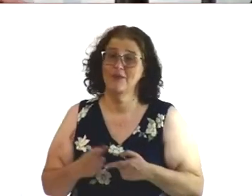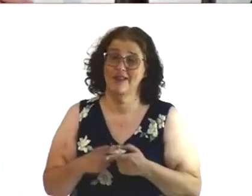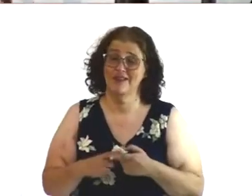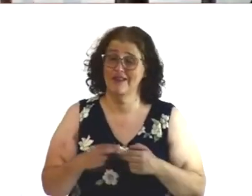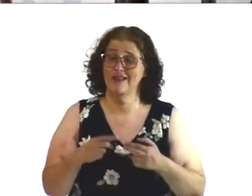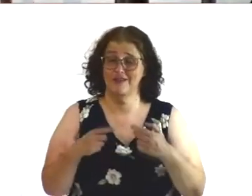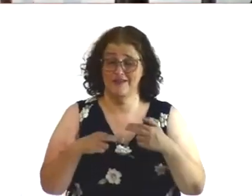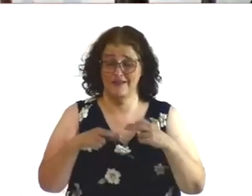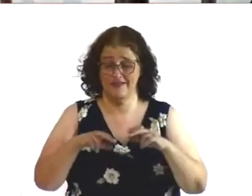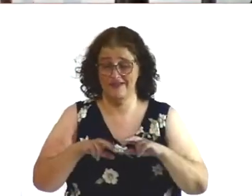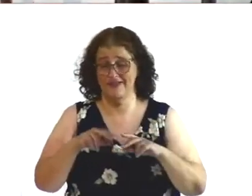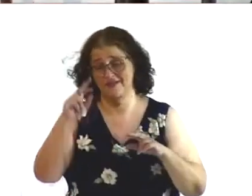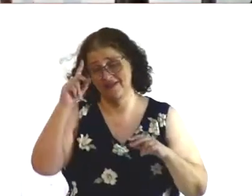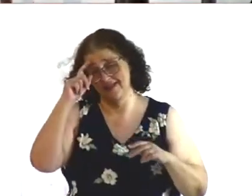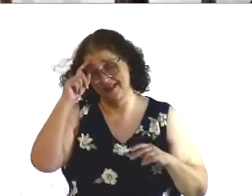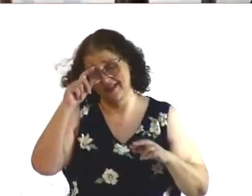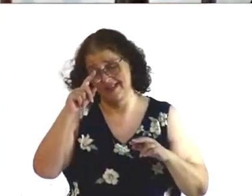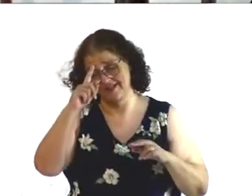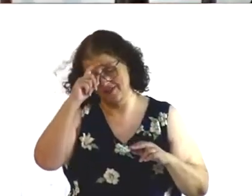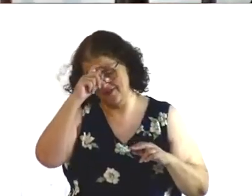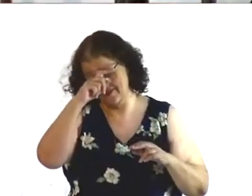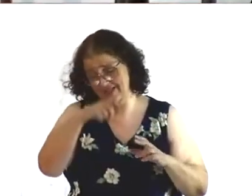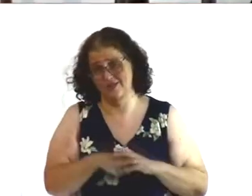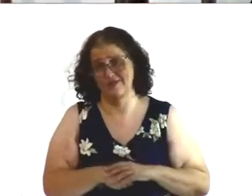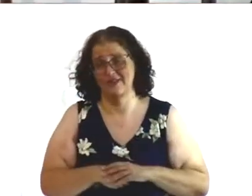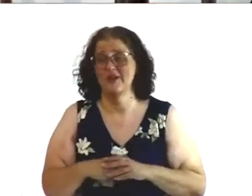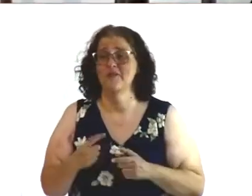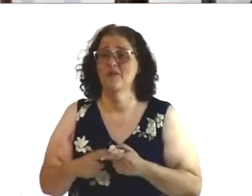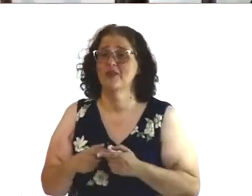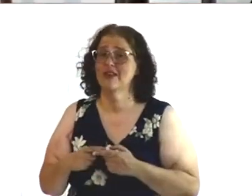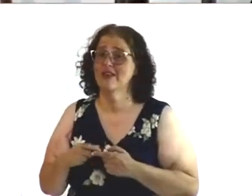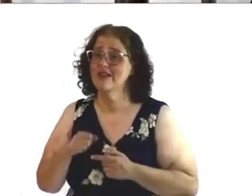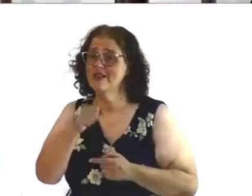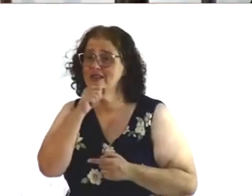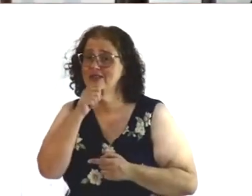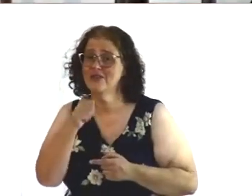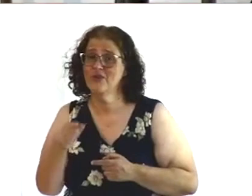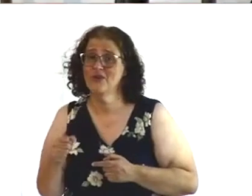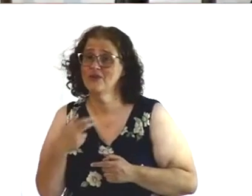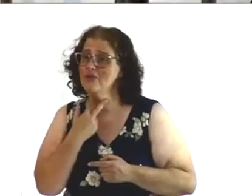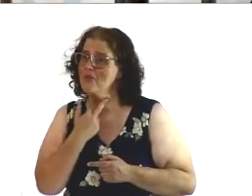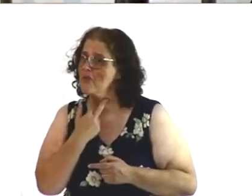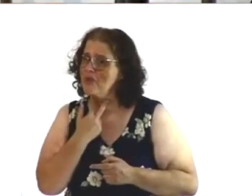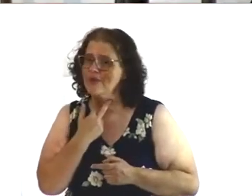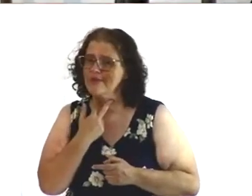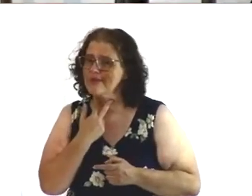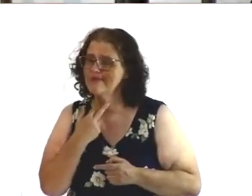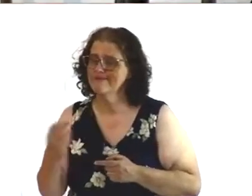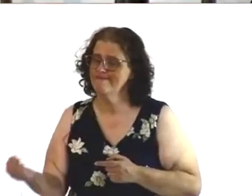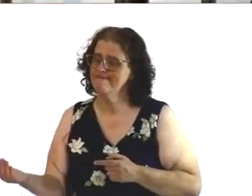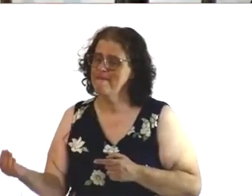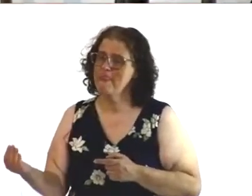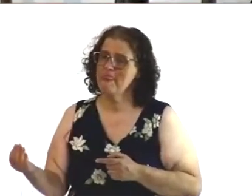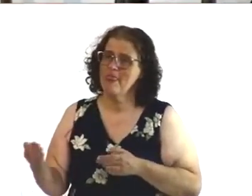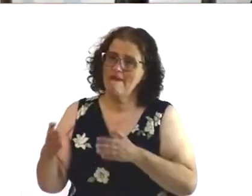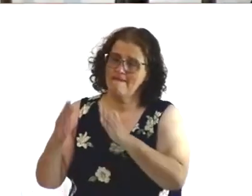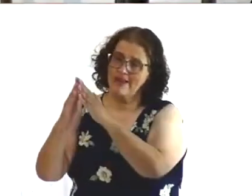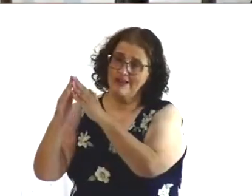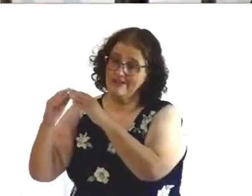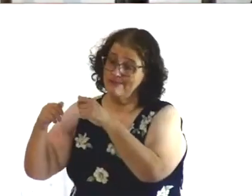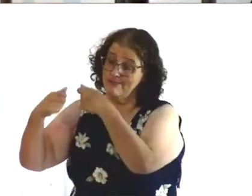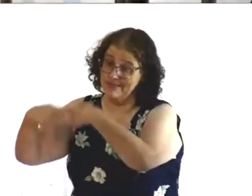Noel. Então, será o primeiro Natal sem Papai Noel da minha vida cristã, né? Eu que